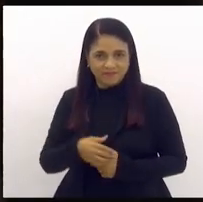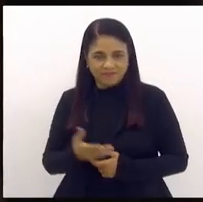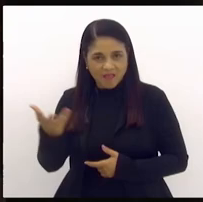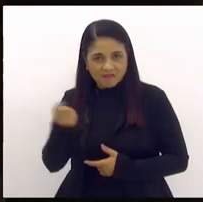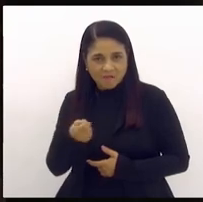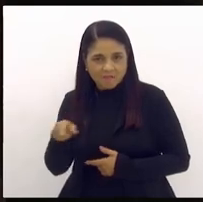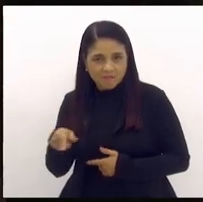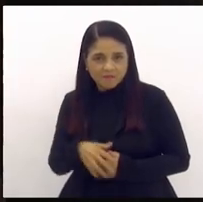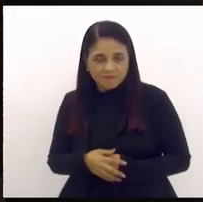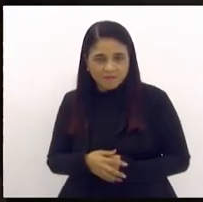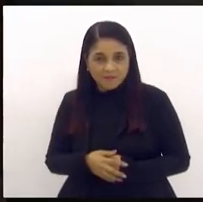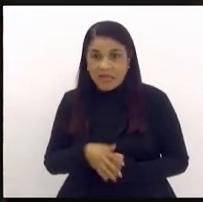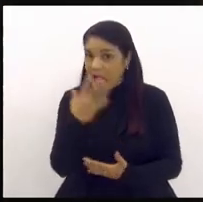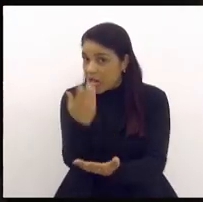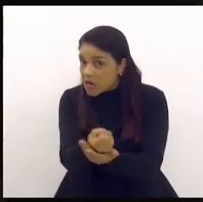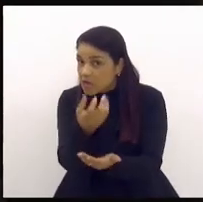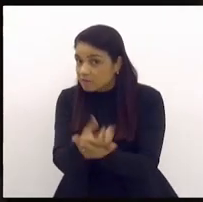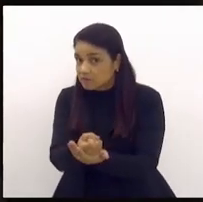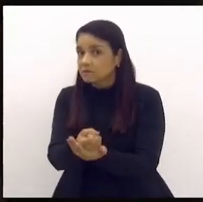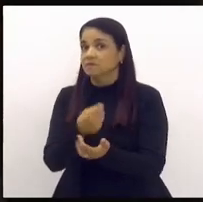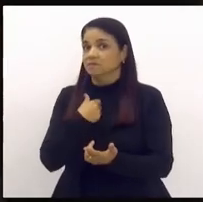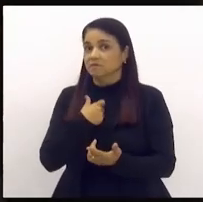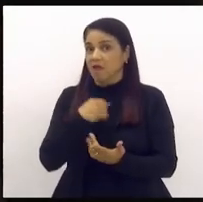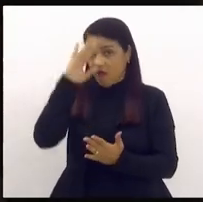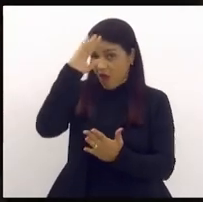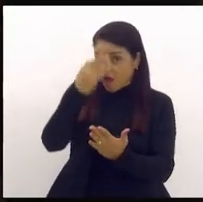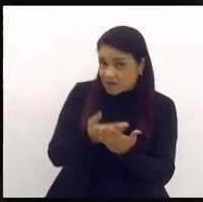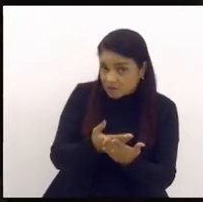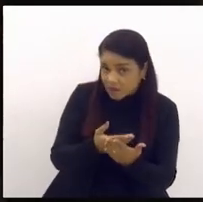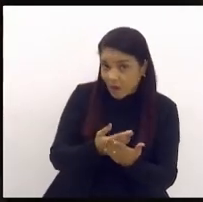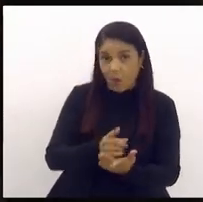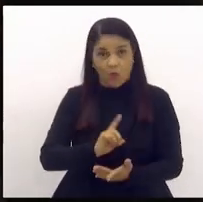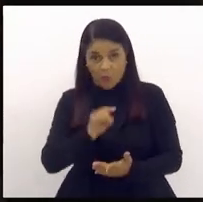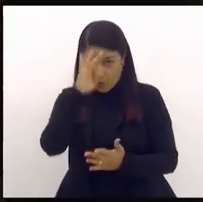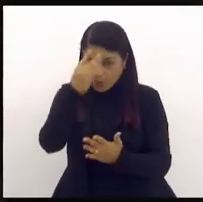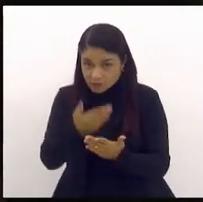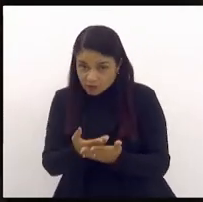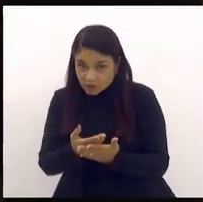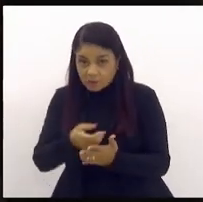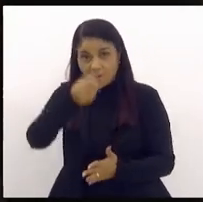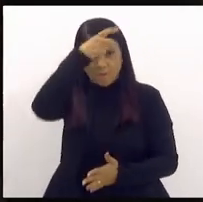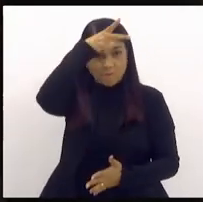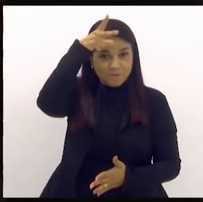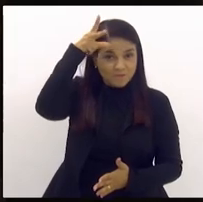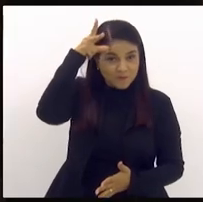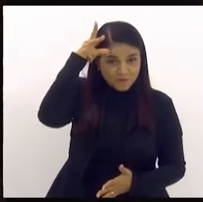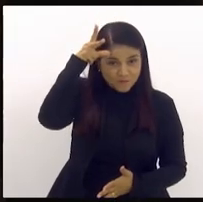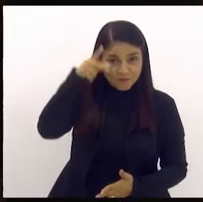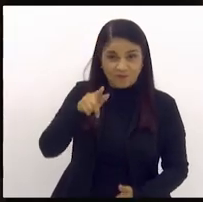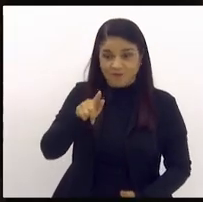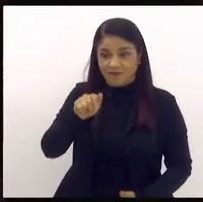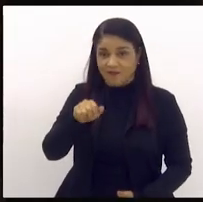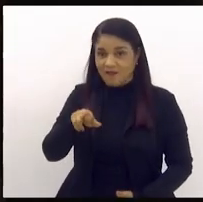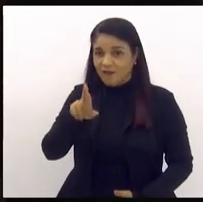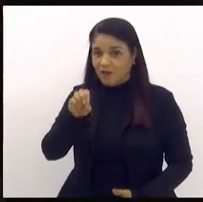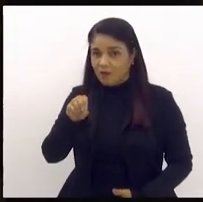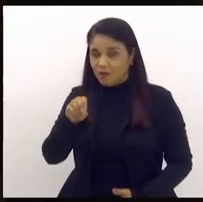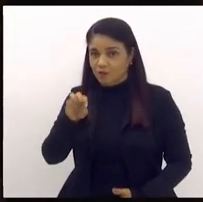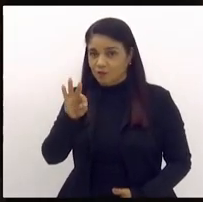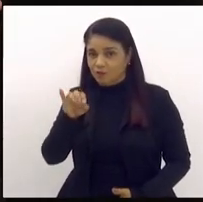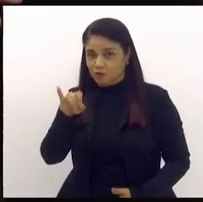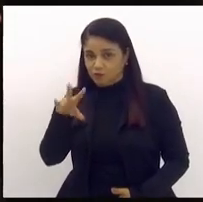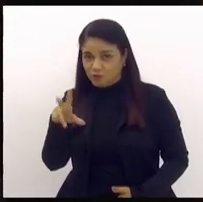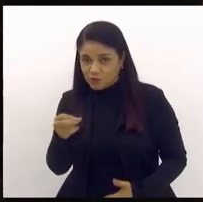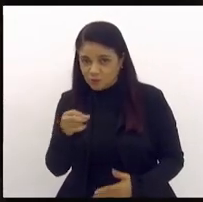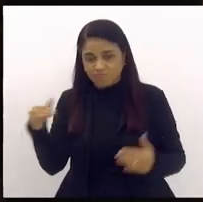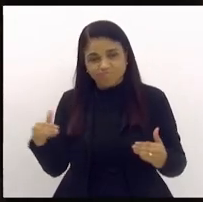Está gravado. Agora, quero não acreditar que o prefeito Garotinho compactue